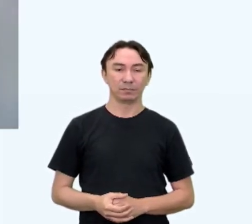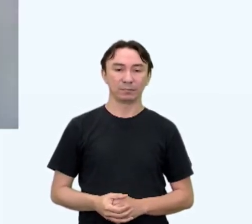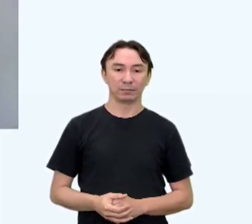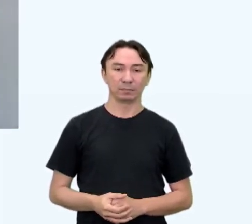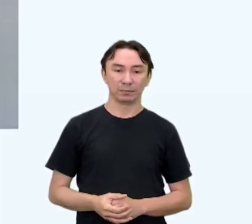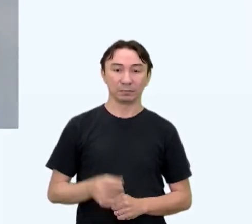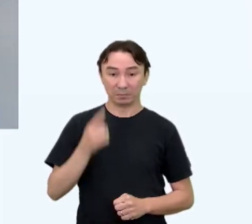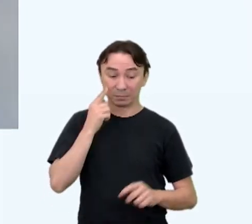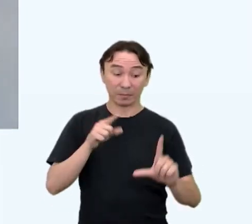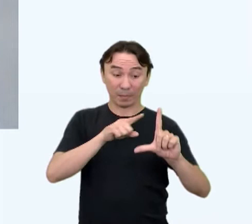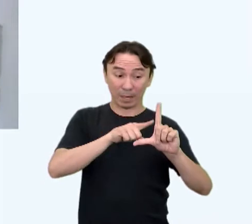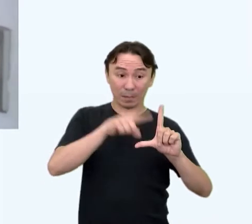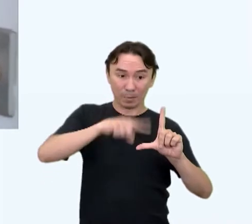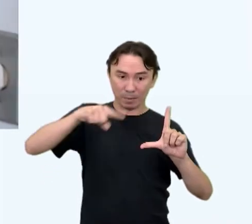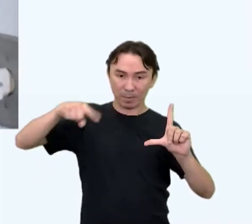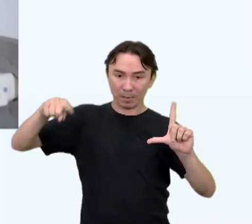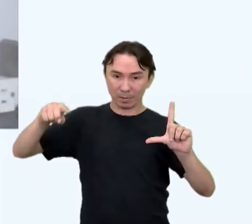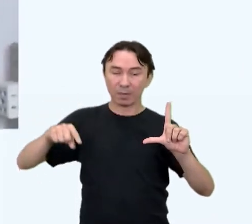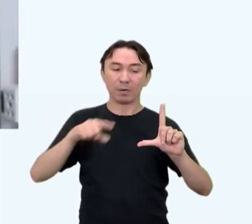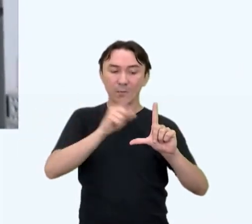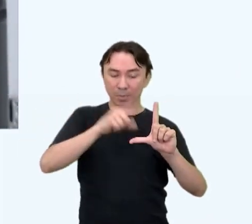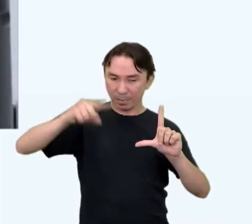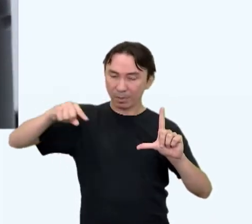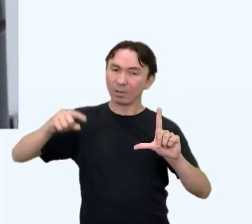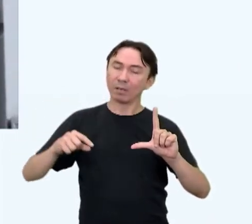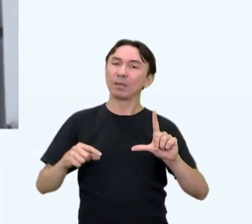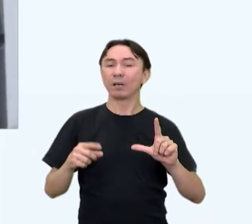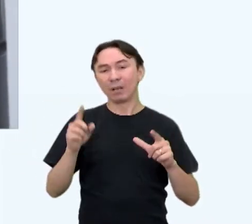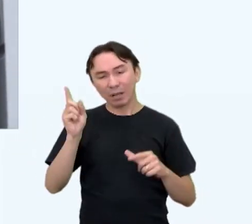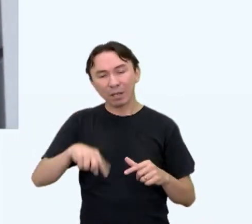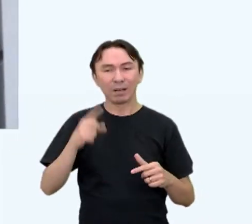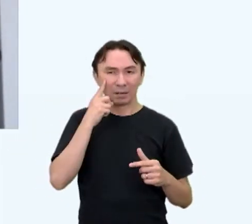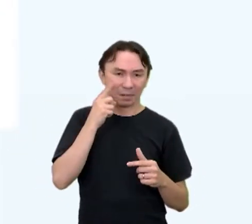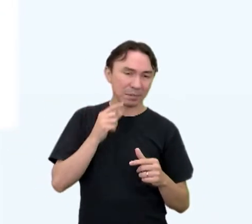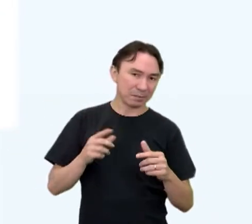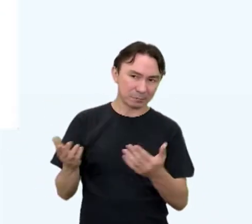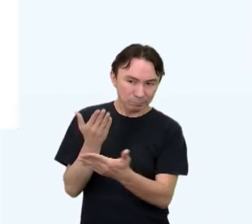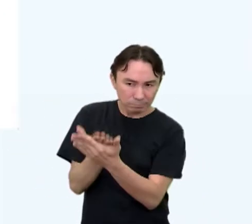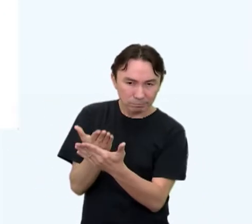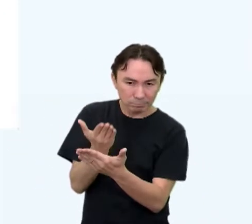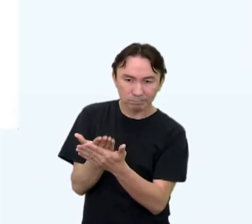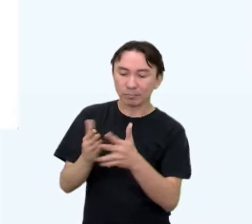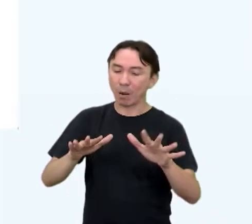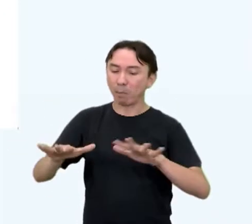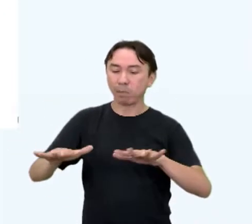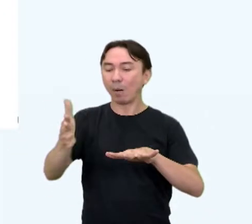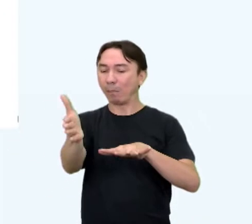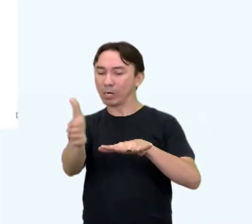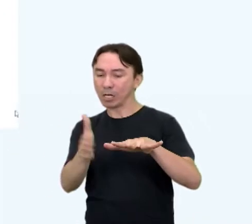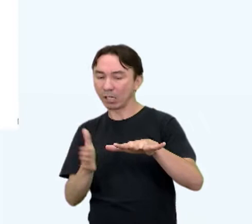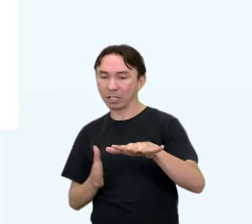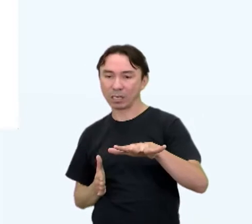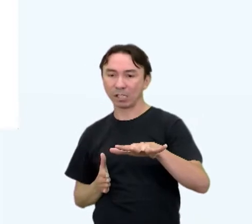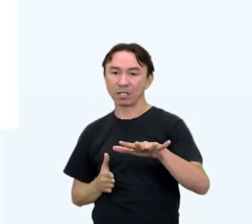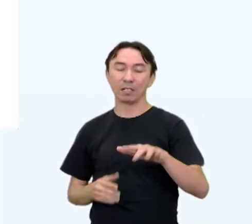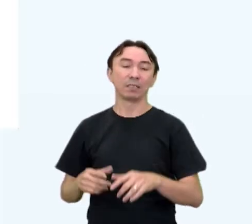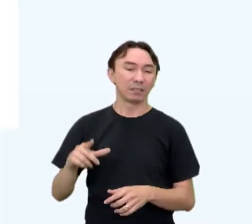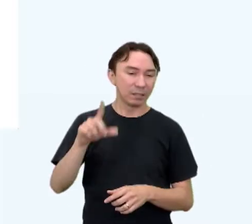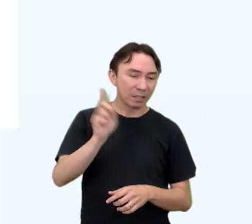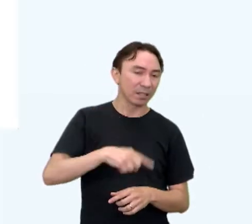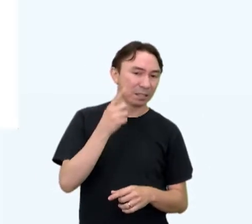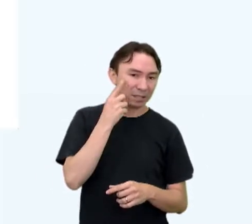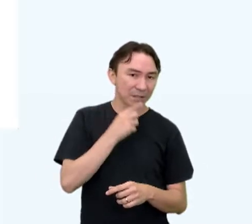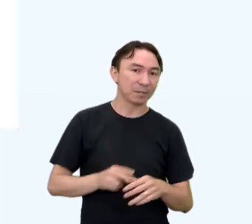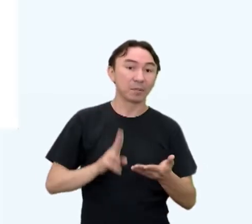A sismologia é o estudo dos sismos, também chamados de terremotos. O Centro de Sismologia da Universidade de São